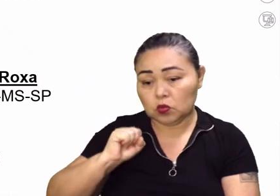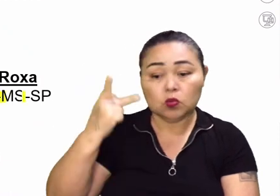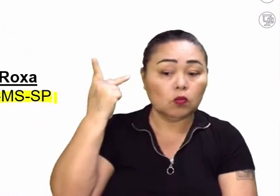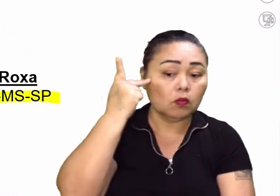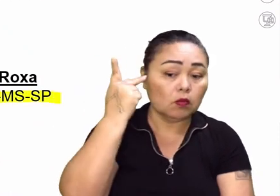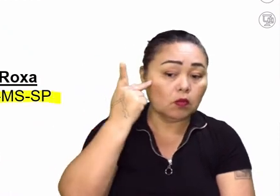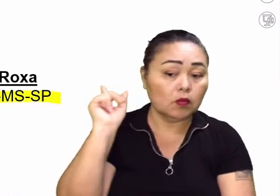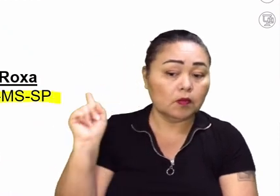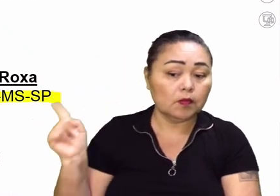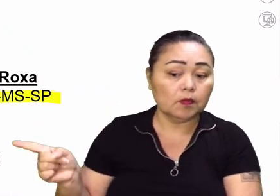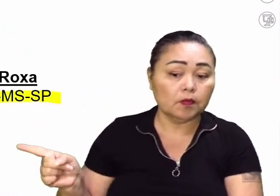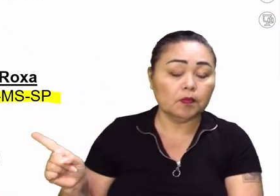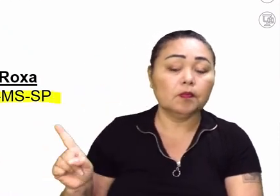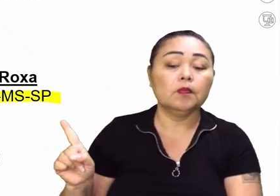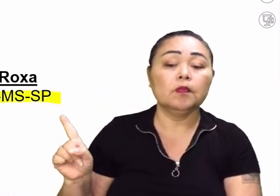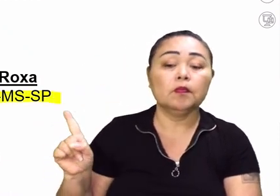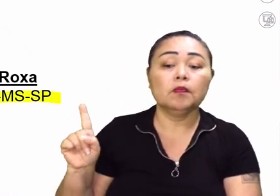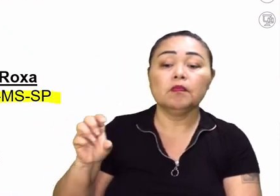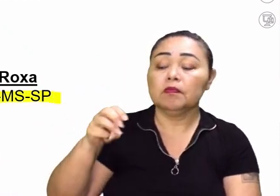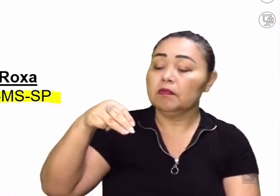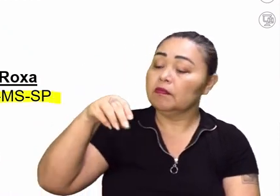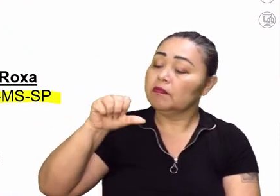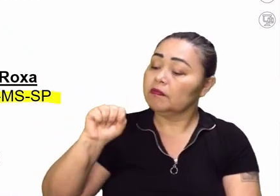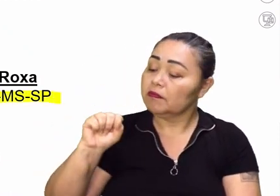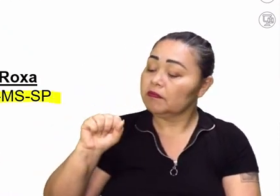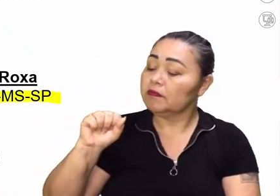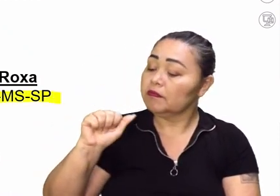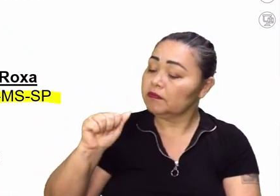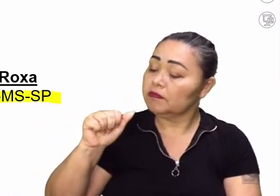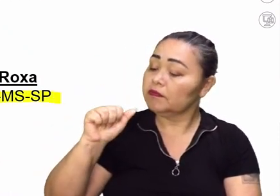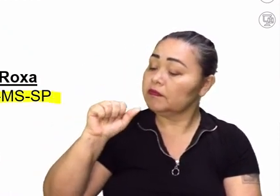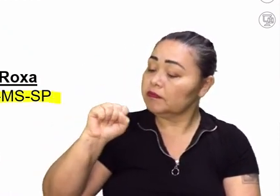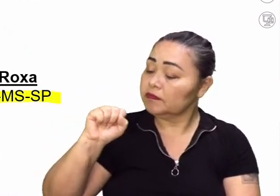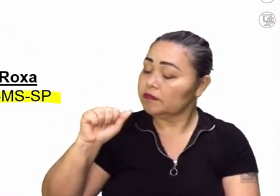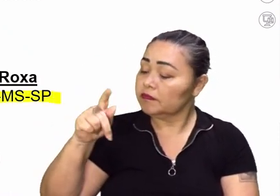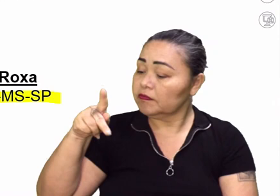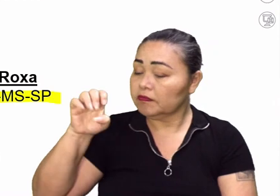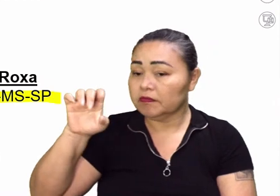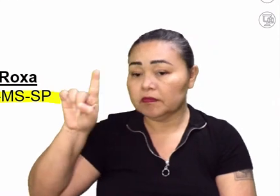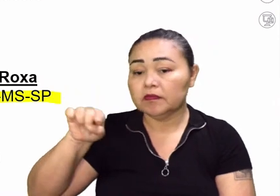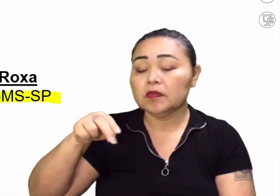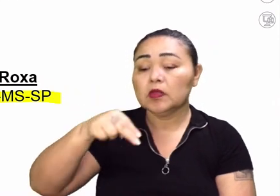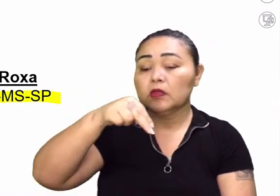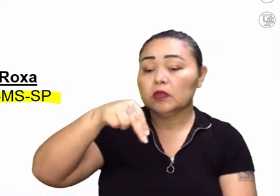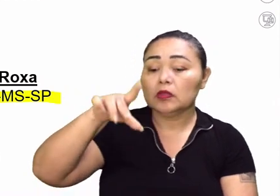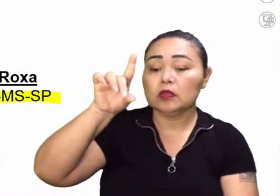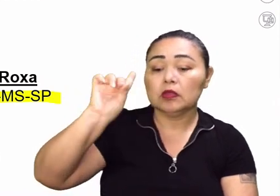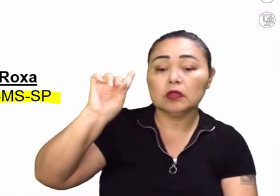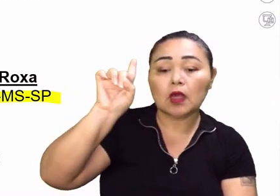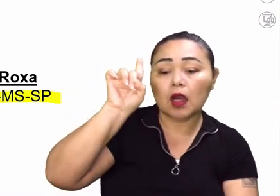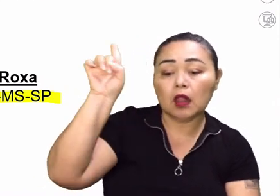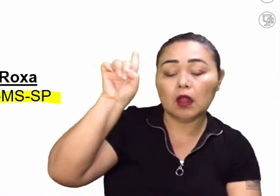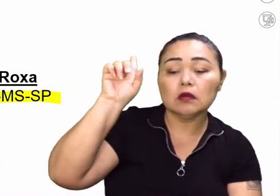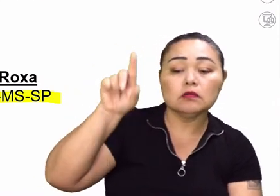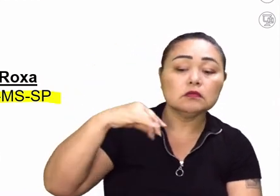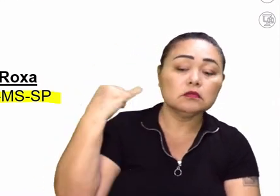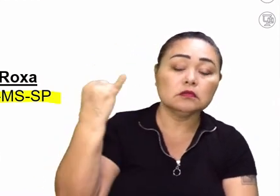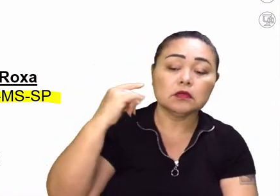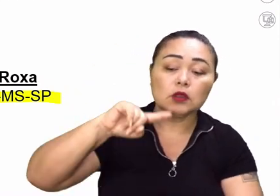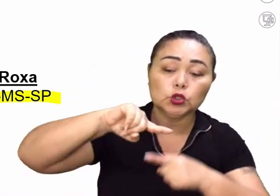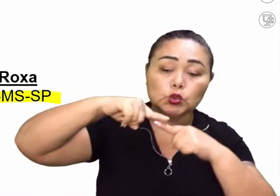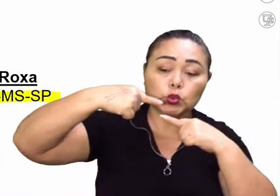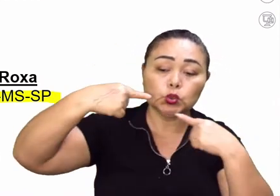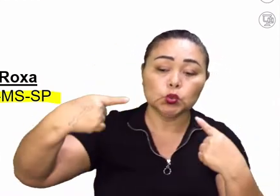e São Paulo e o massapé o Massapê como alguns Chamas também lá no nordeste muito importante aí para a